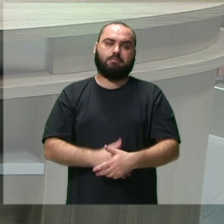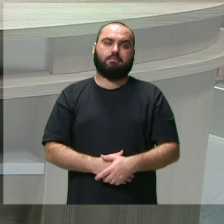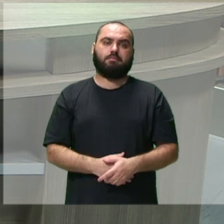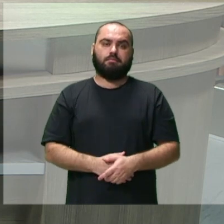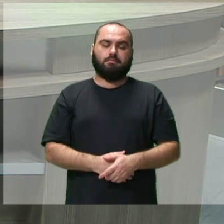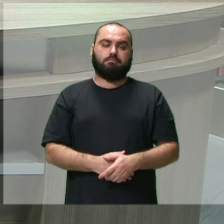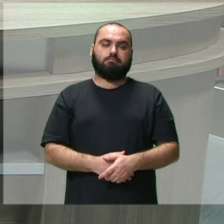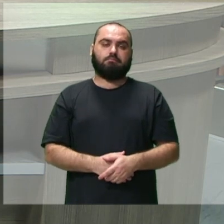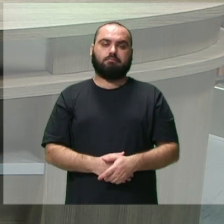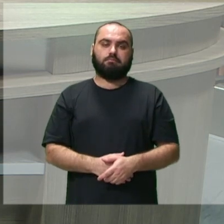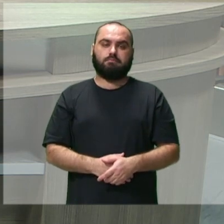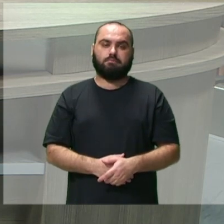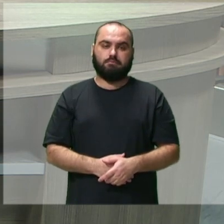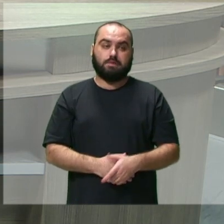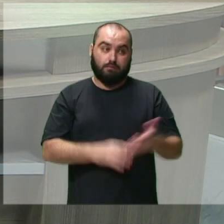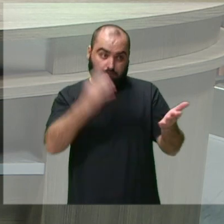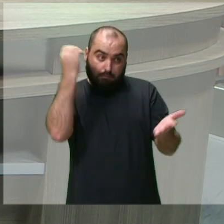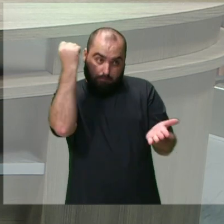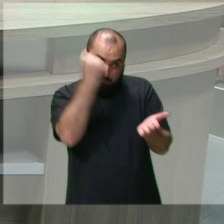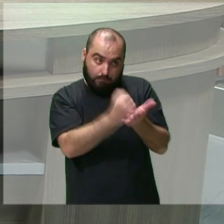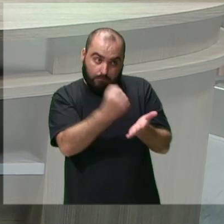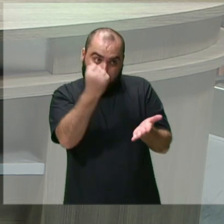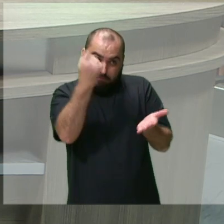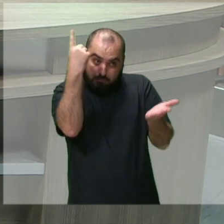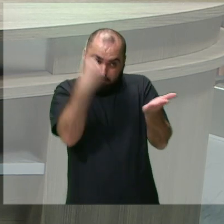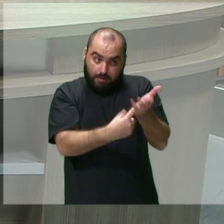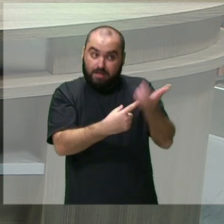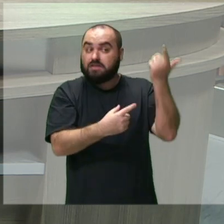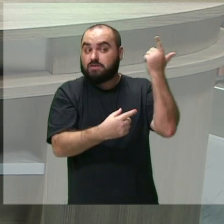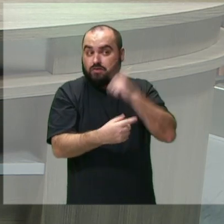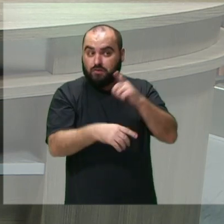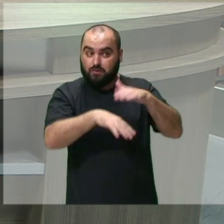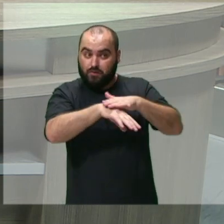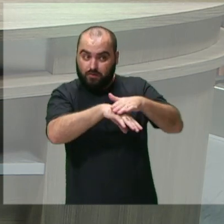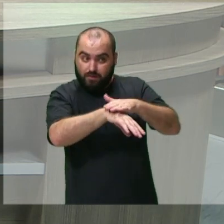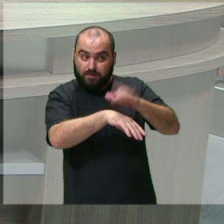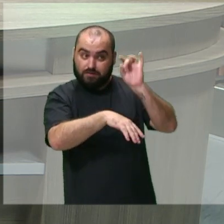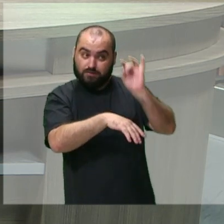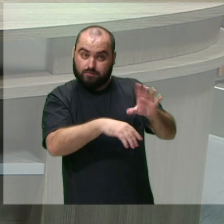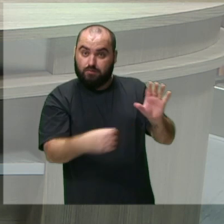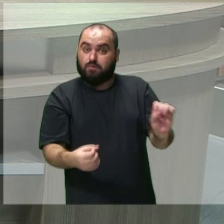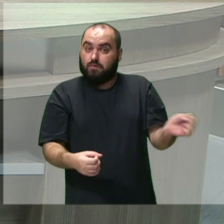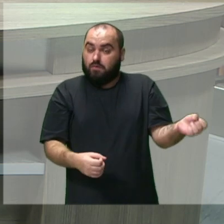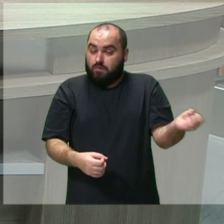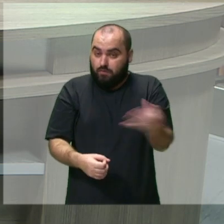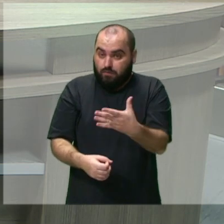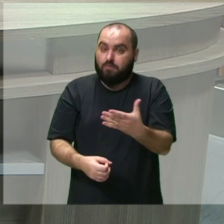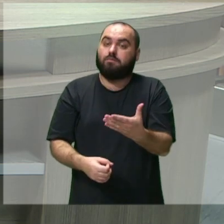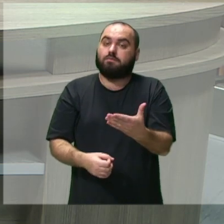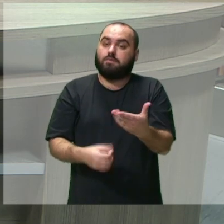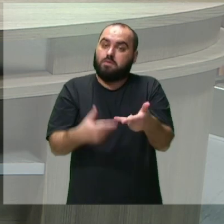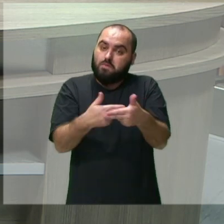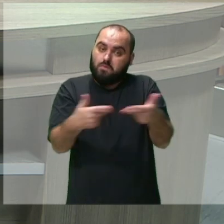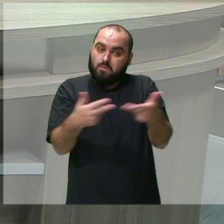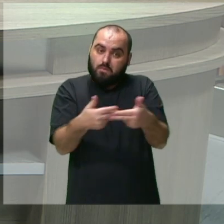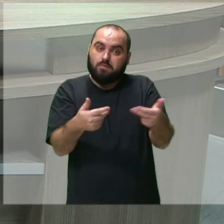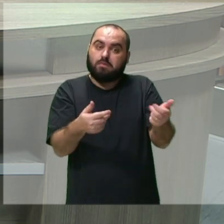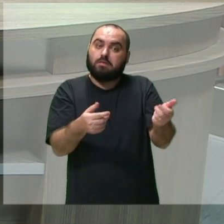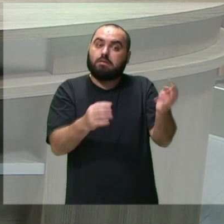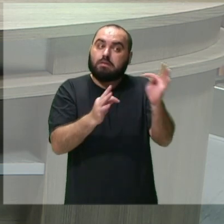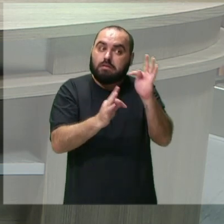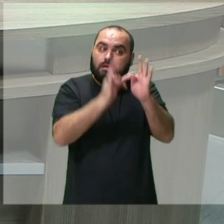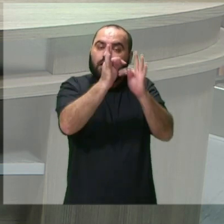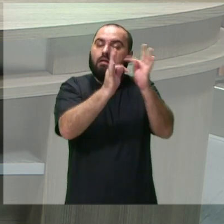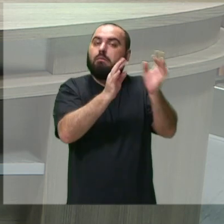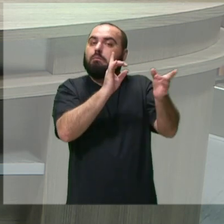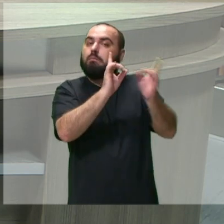acho que vamos marcar uma nova conversa para a gente falar só dessas novas... Fico à disposição. Novas técnicas